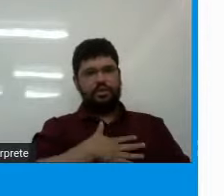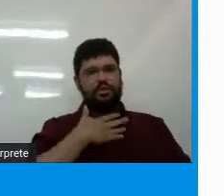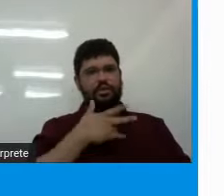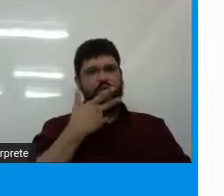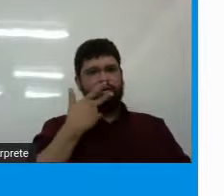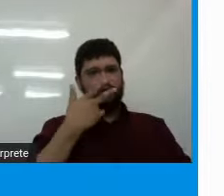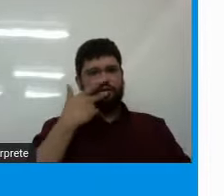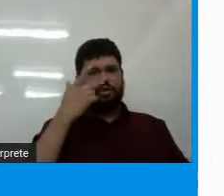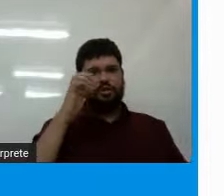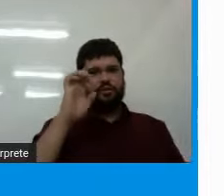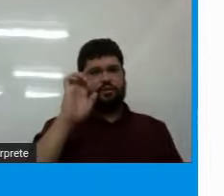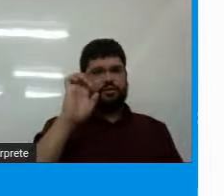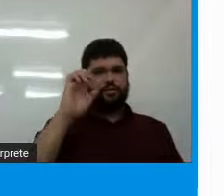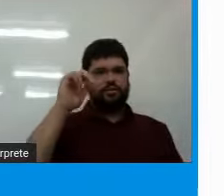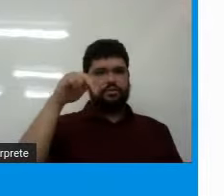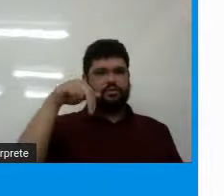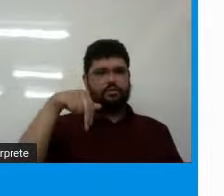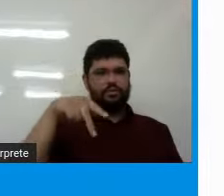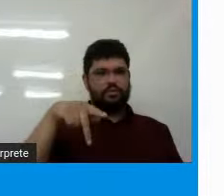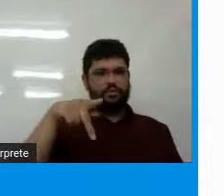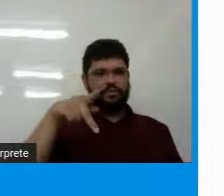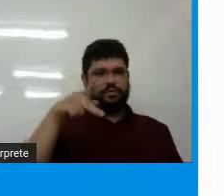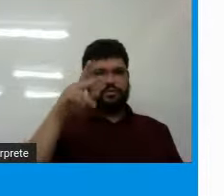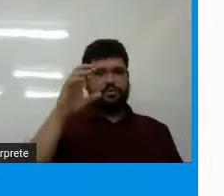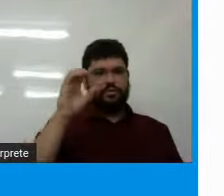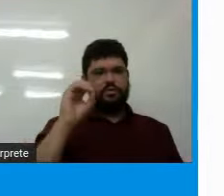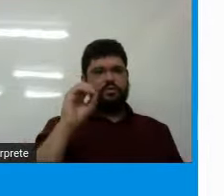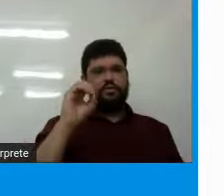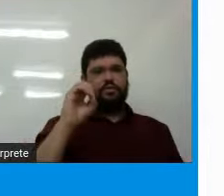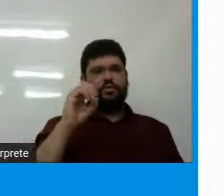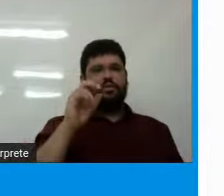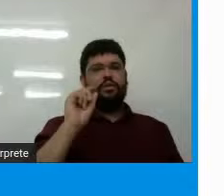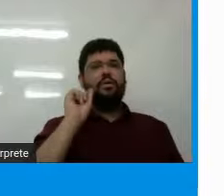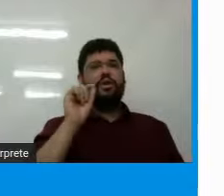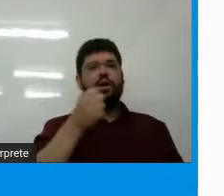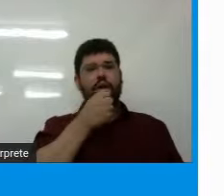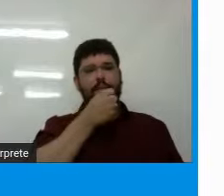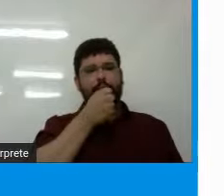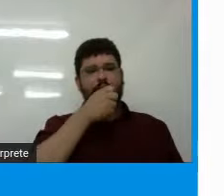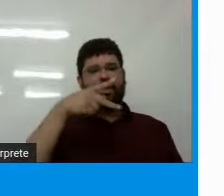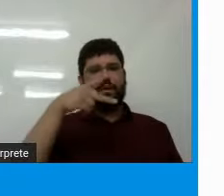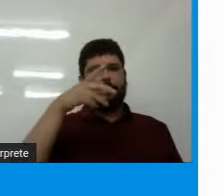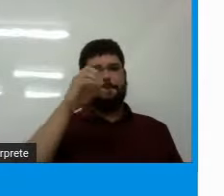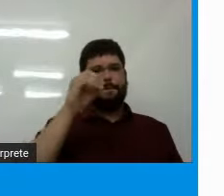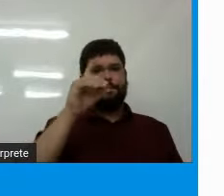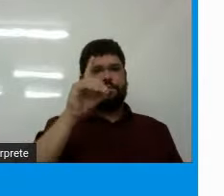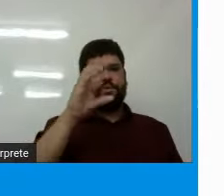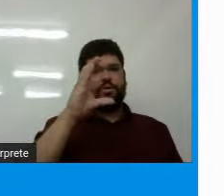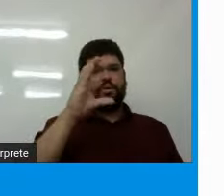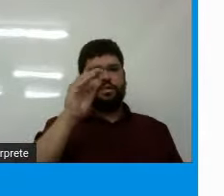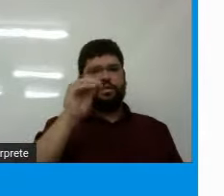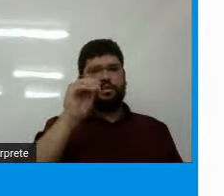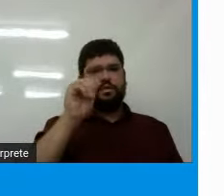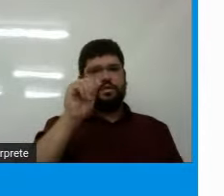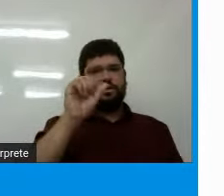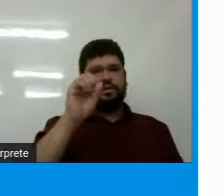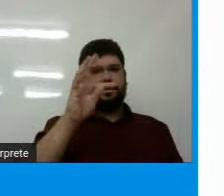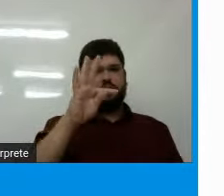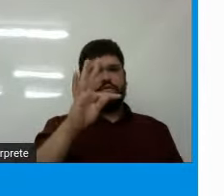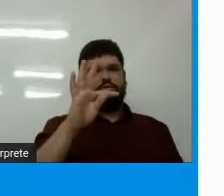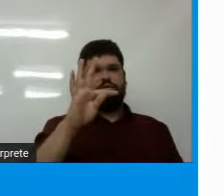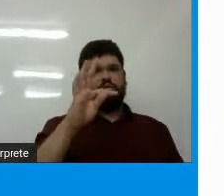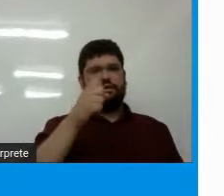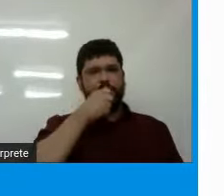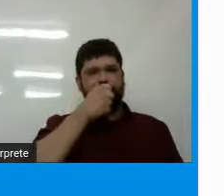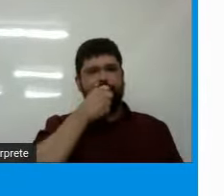Anchor, que é uma ferramenta de podcast. O que é o podcast, pessoal? Podcast é como se fosse um programa de rádio,